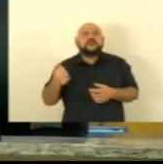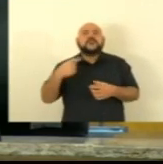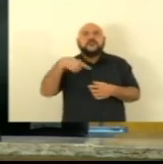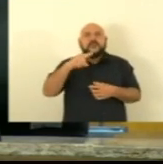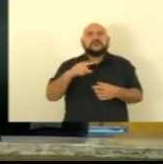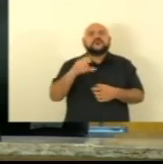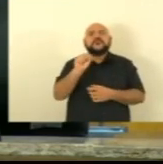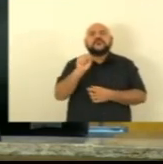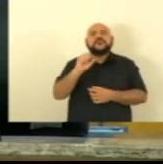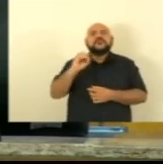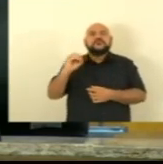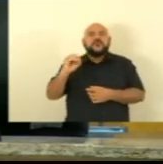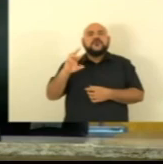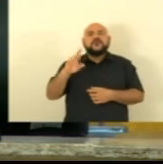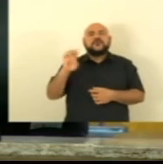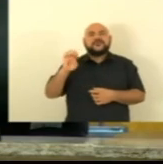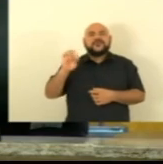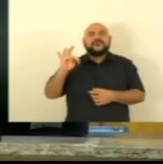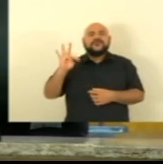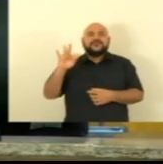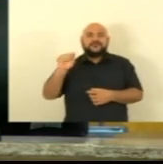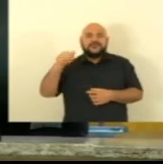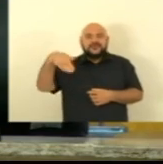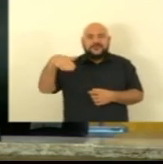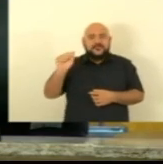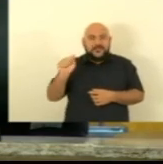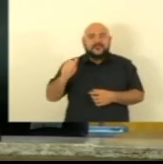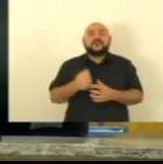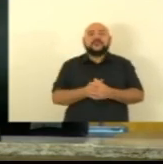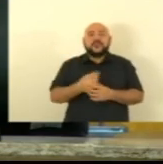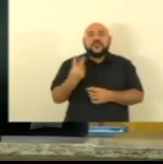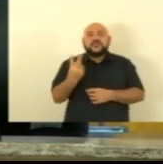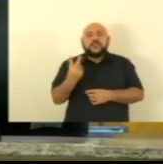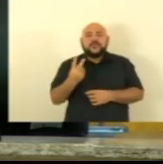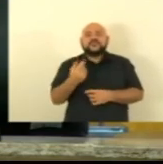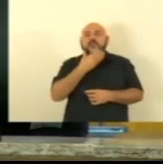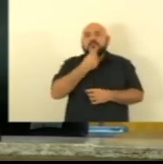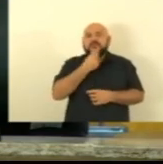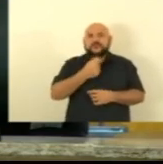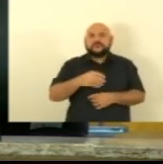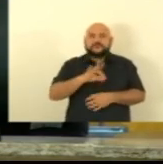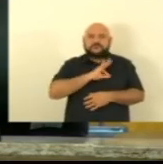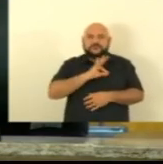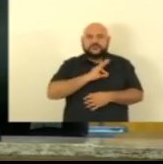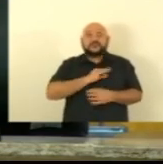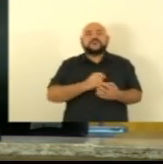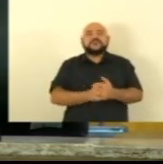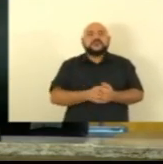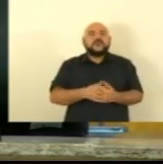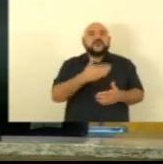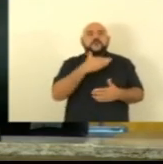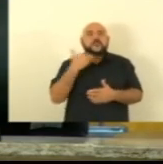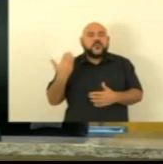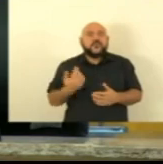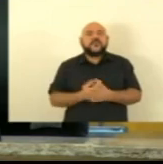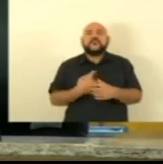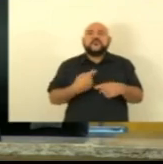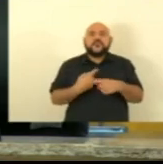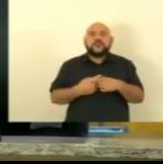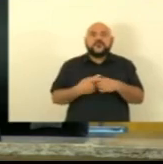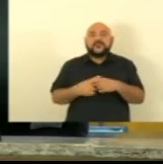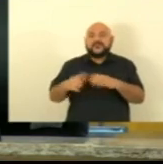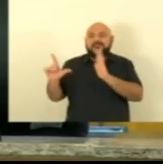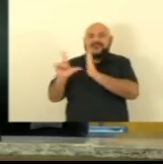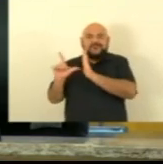Soretama, lamentavelmente, dois policiais civis foram assassinados. Eles saíram de Linhares para atender essa ocorrência, onde havia